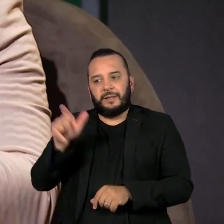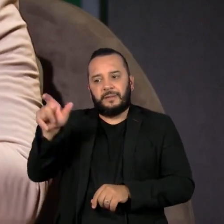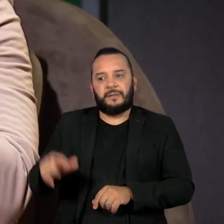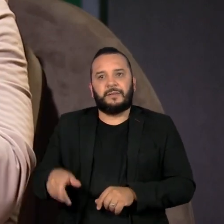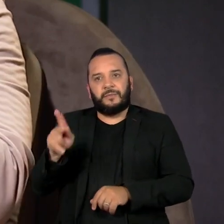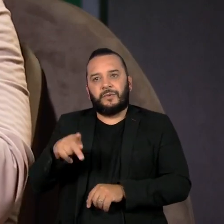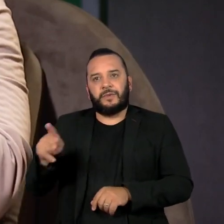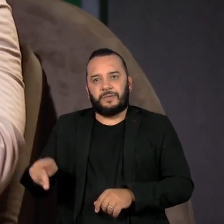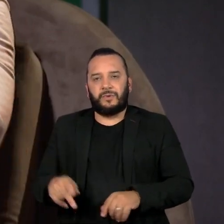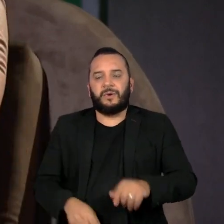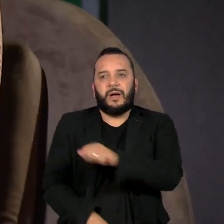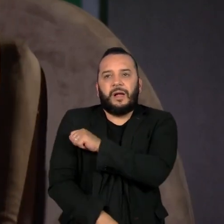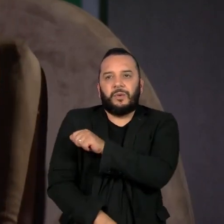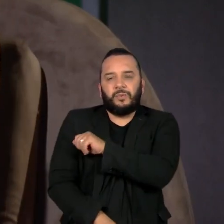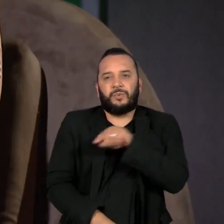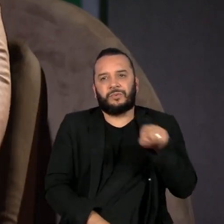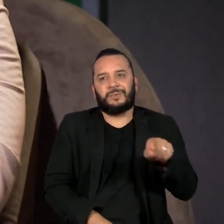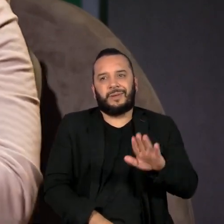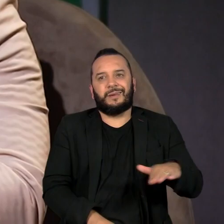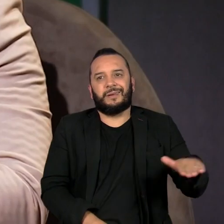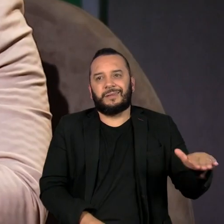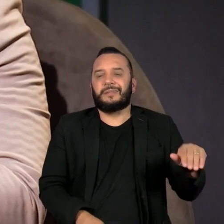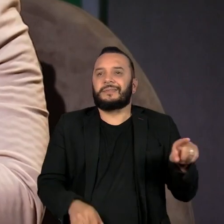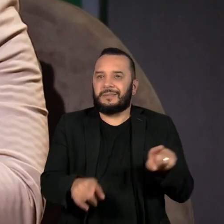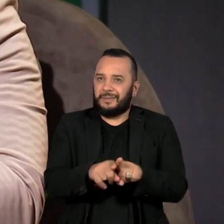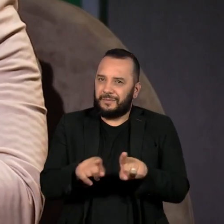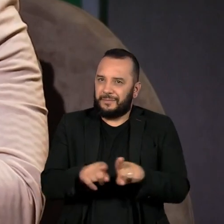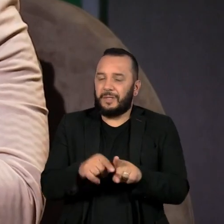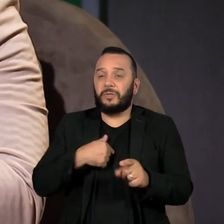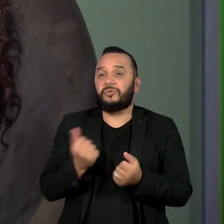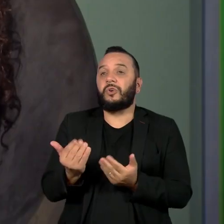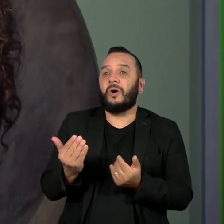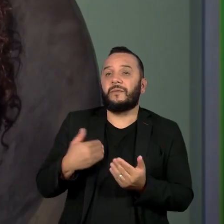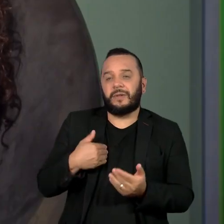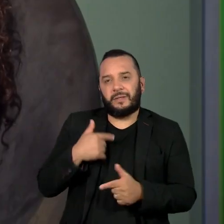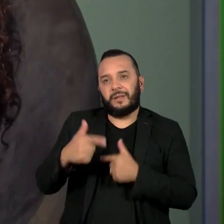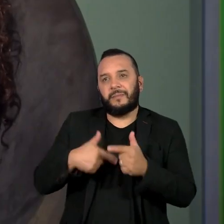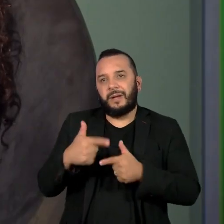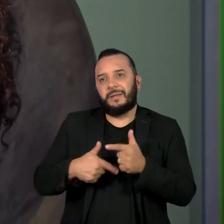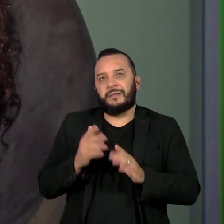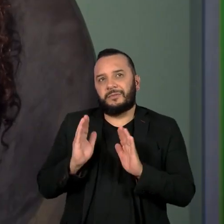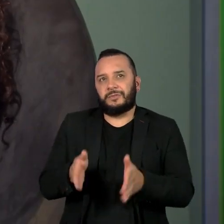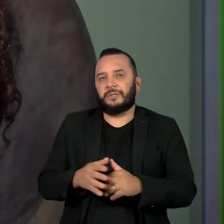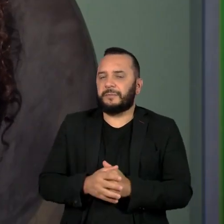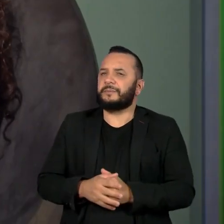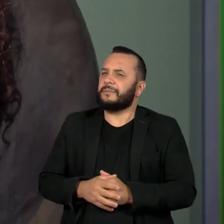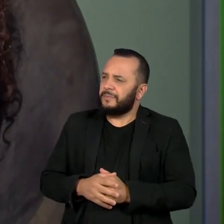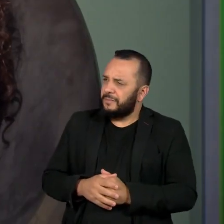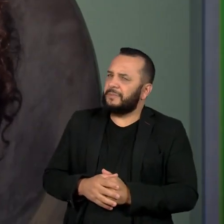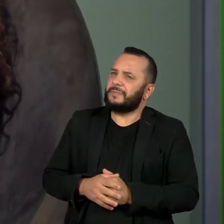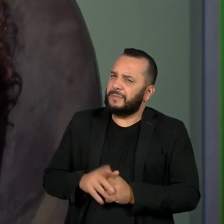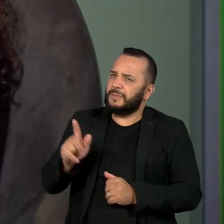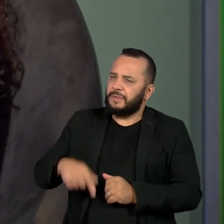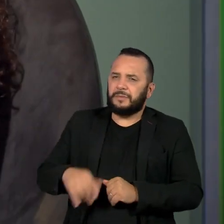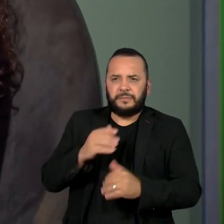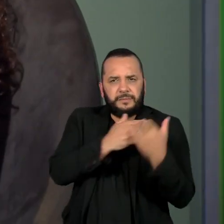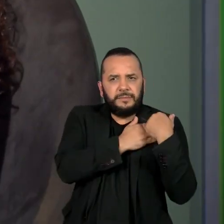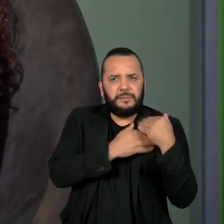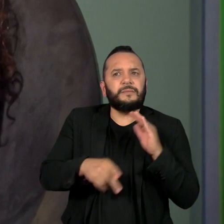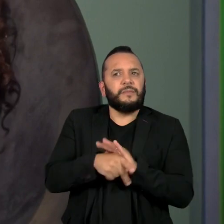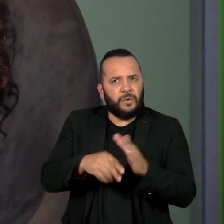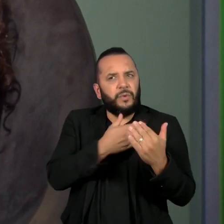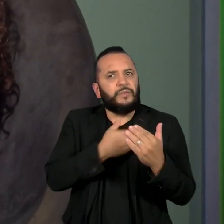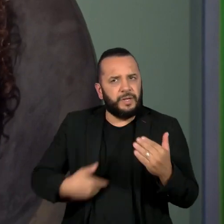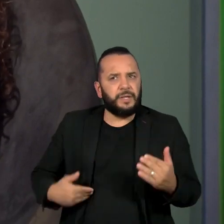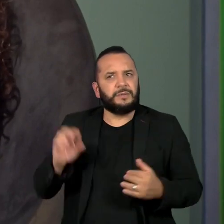aluno, a criança e até mesmo o jovem que já está dentro do mercado de trabalho. Eu vejo muito como uma questão de política pública, né, por um lado,